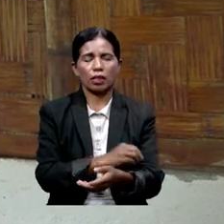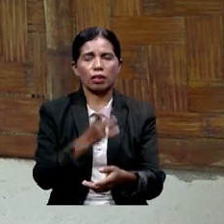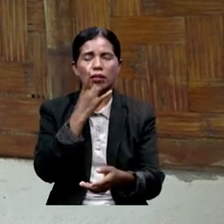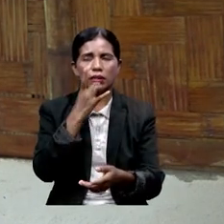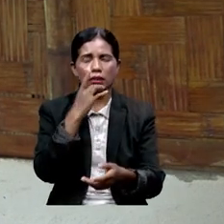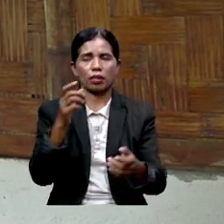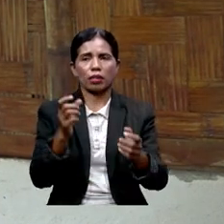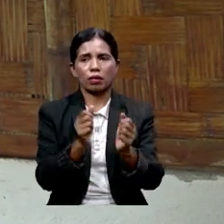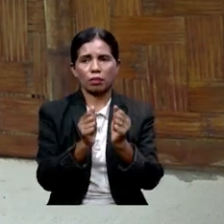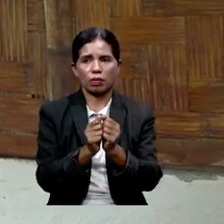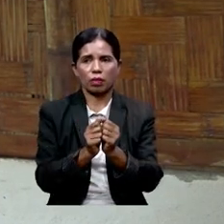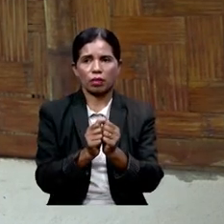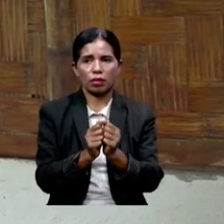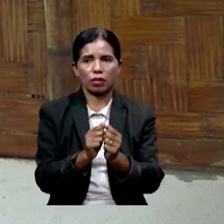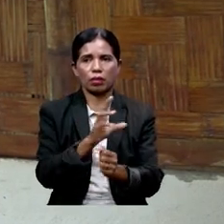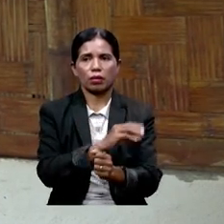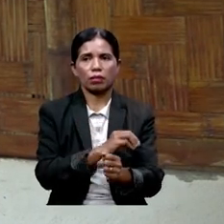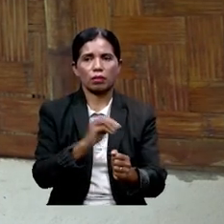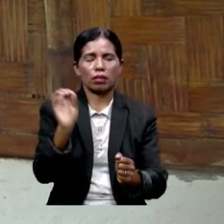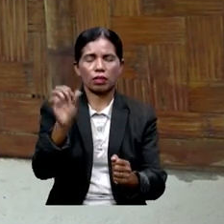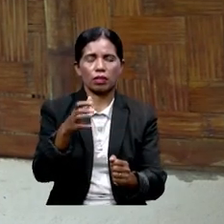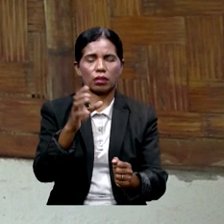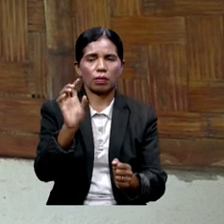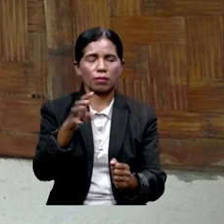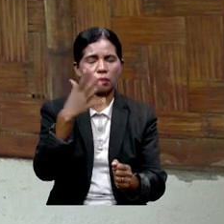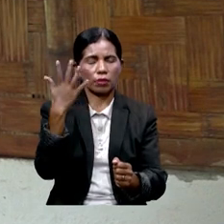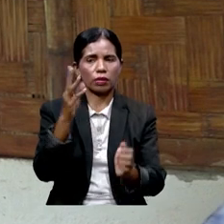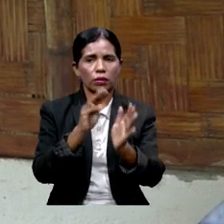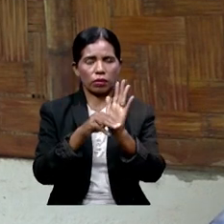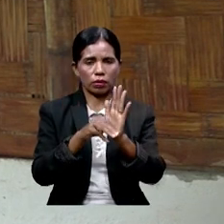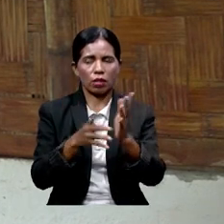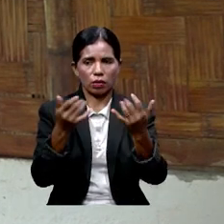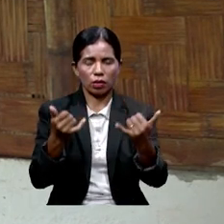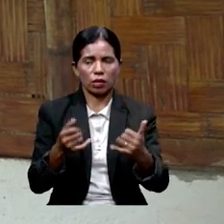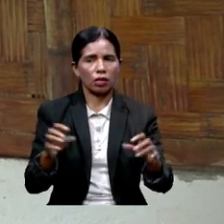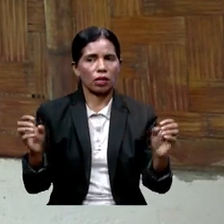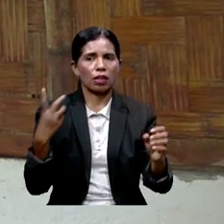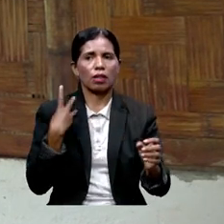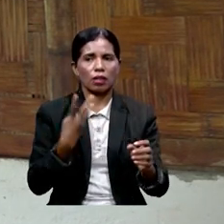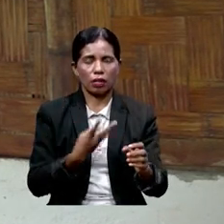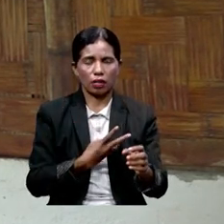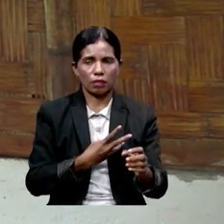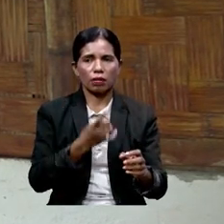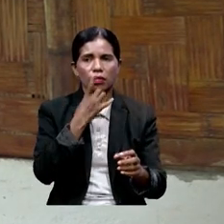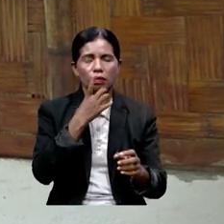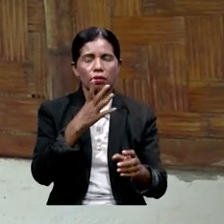14 horas por dia. 14. Jadi agora da klasa agora akhir mate hel.